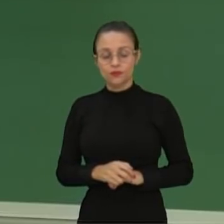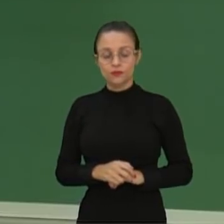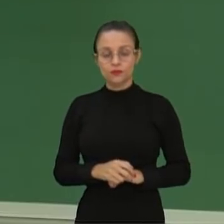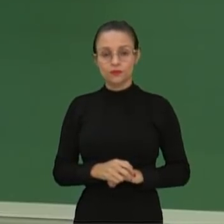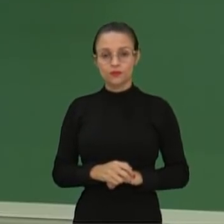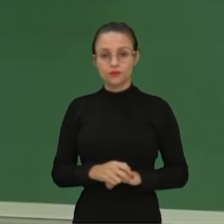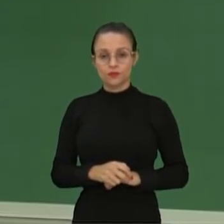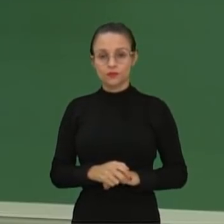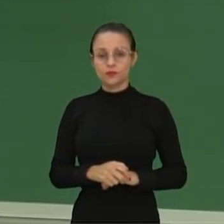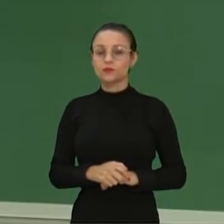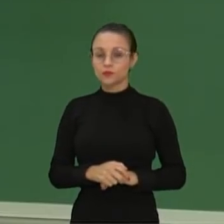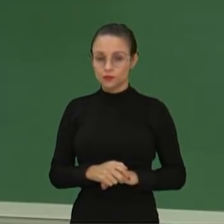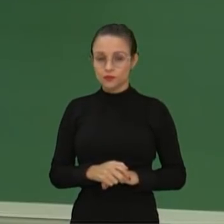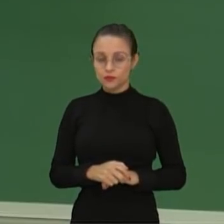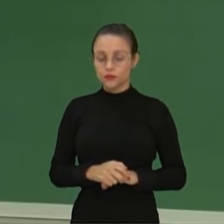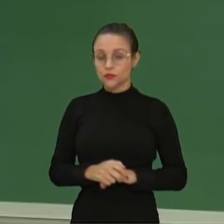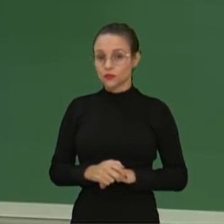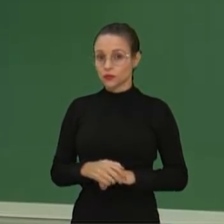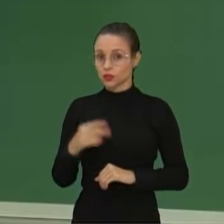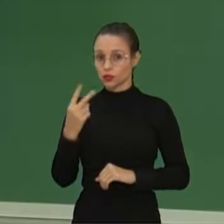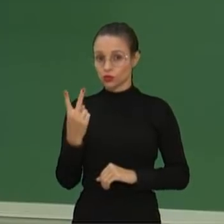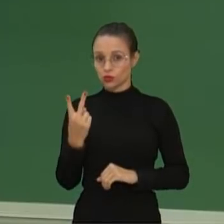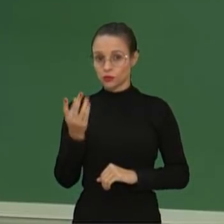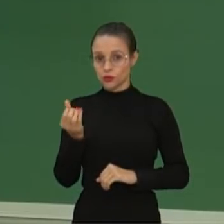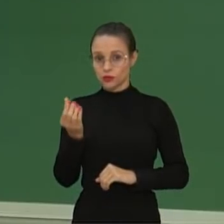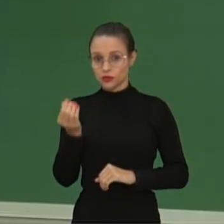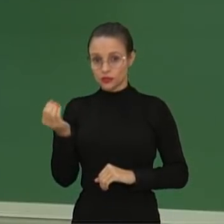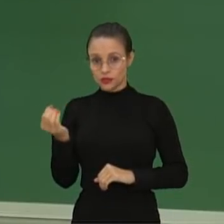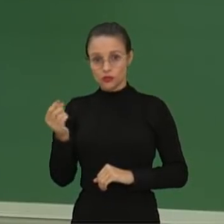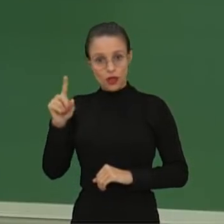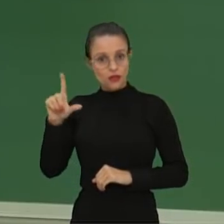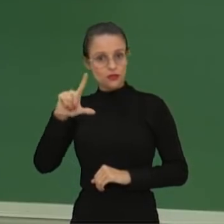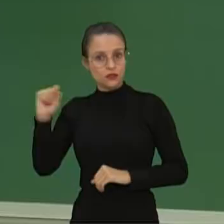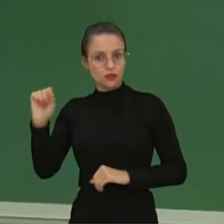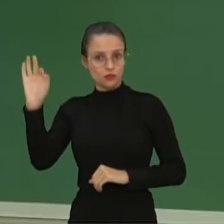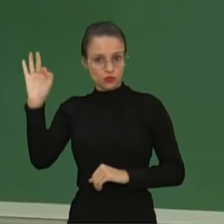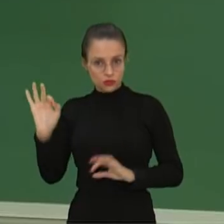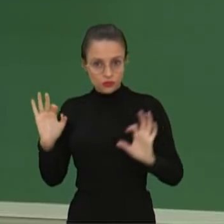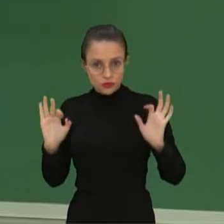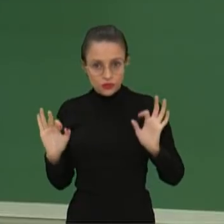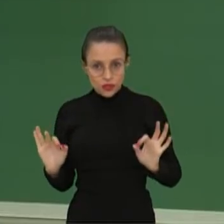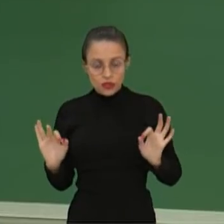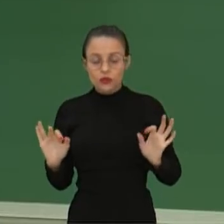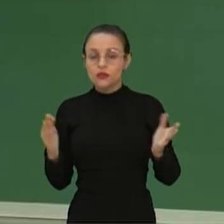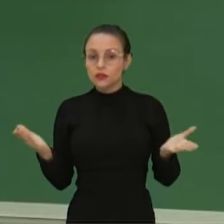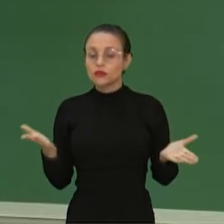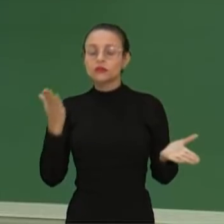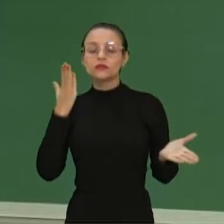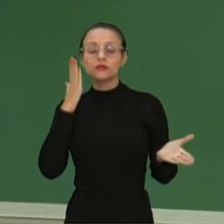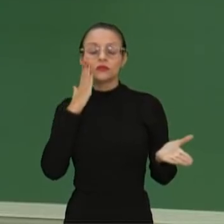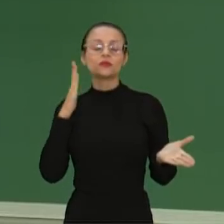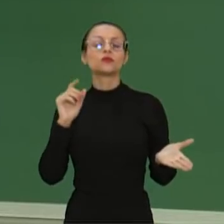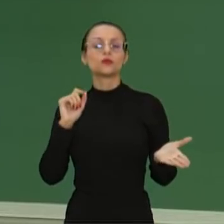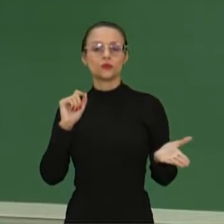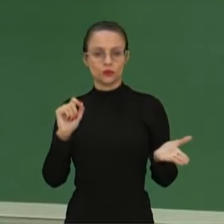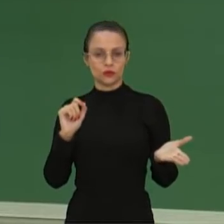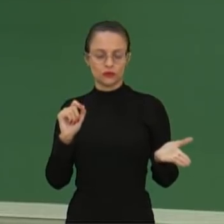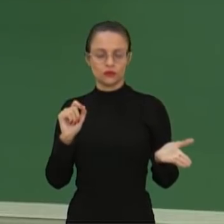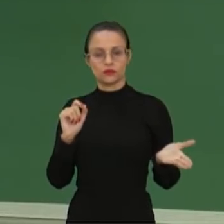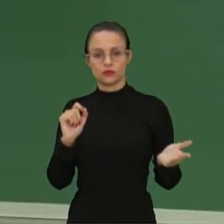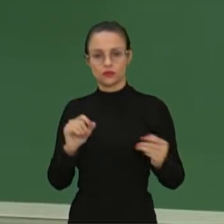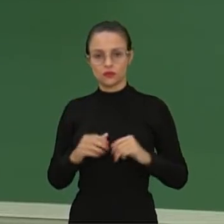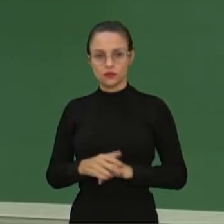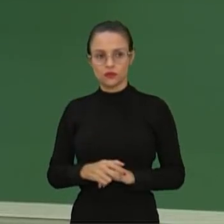por partes. Esse 2.600 é o nosso 100%, certo? Então, a gente sabe o seguinte,